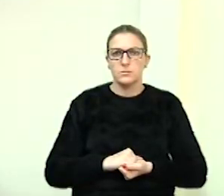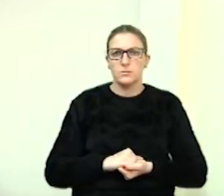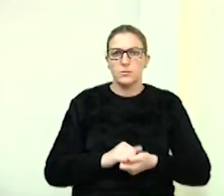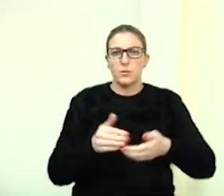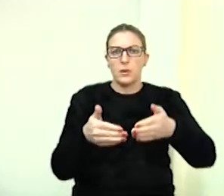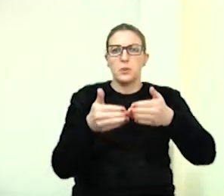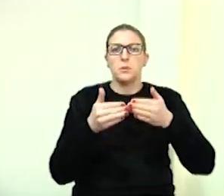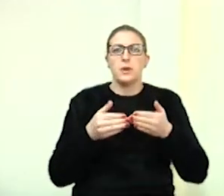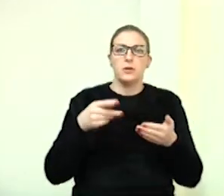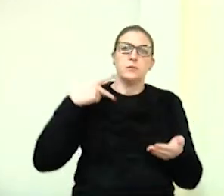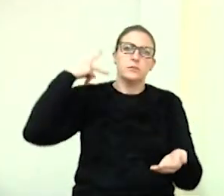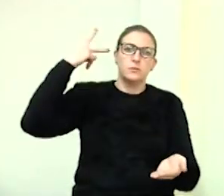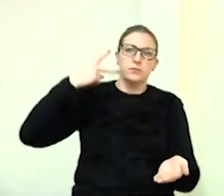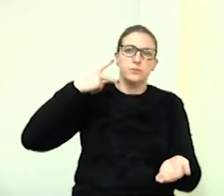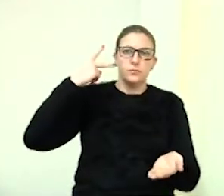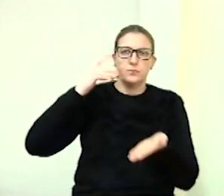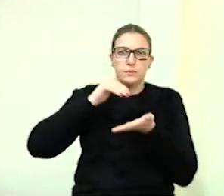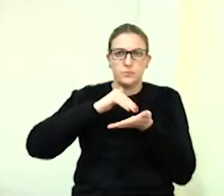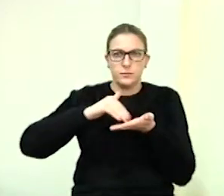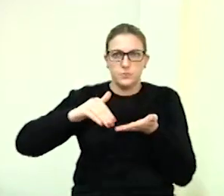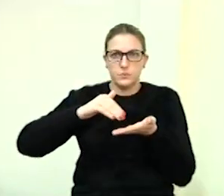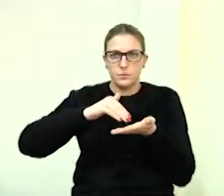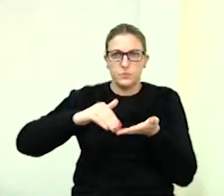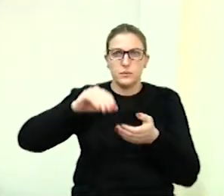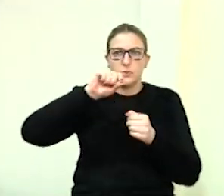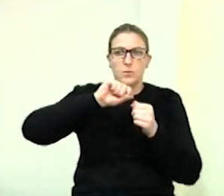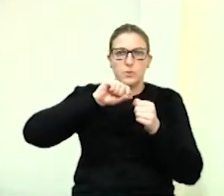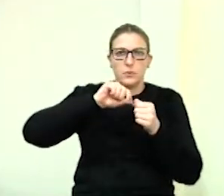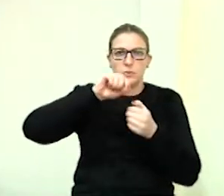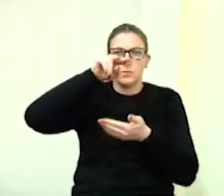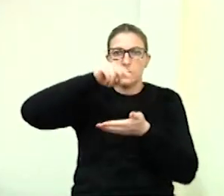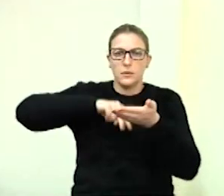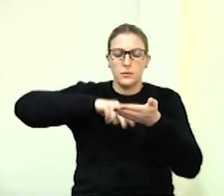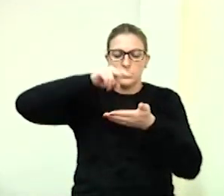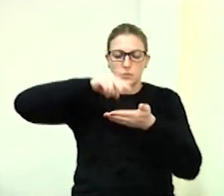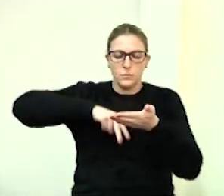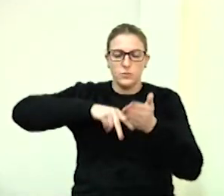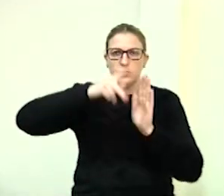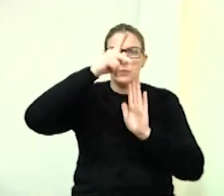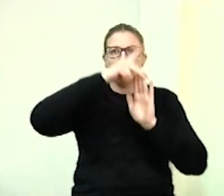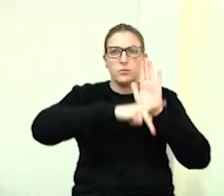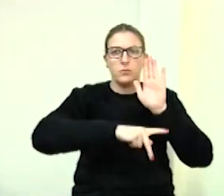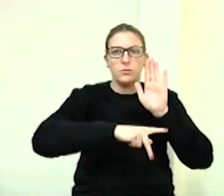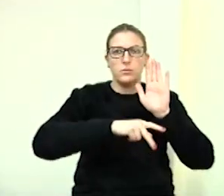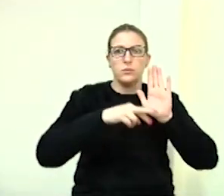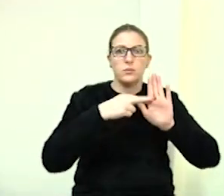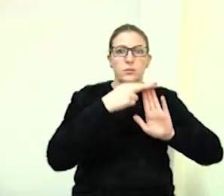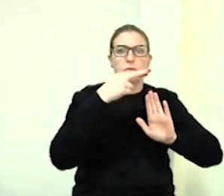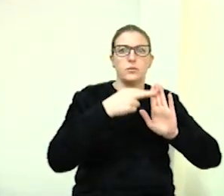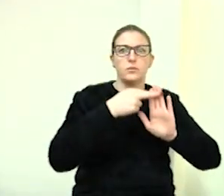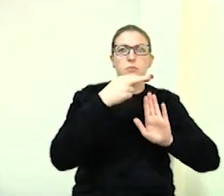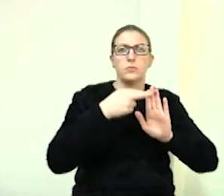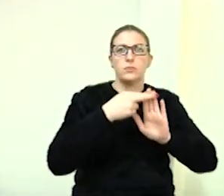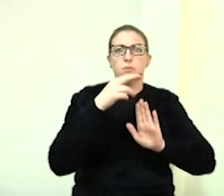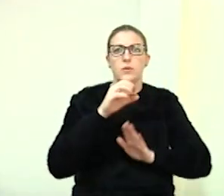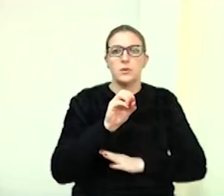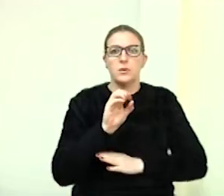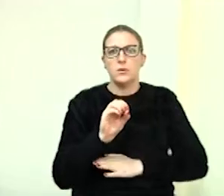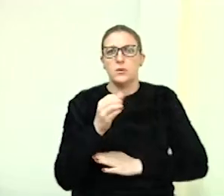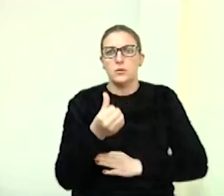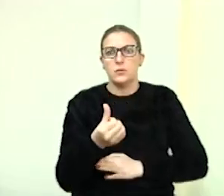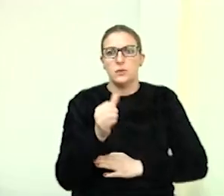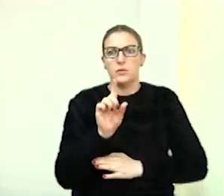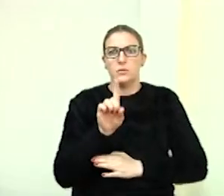Solicito, então, ao vereador secretário que proceda à leitura do projeto de resolução 006